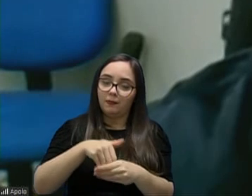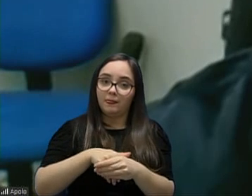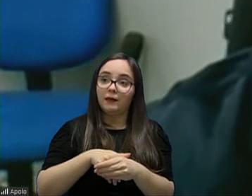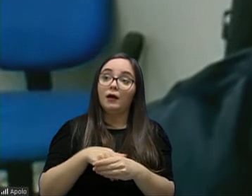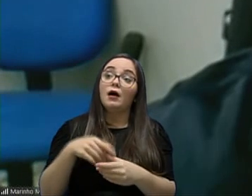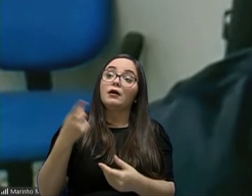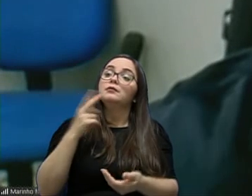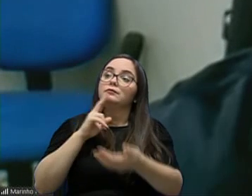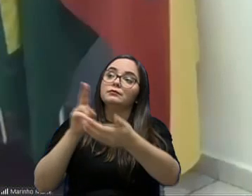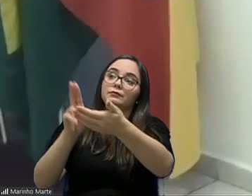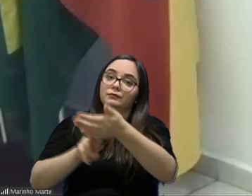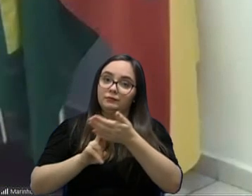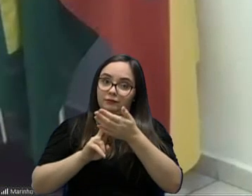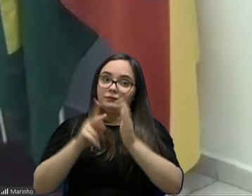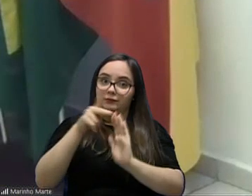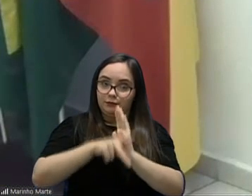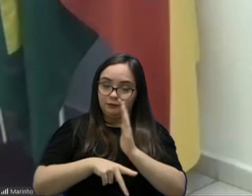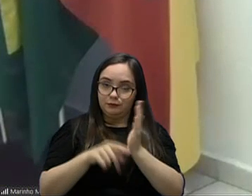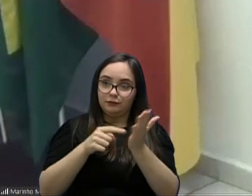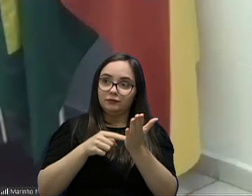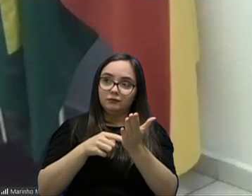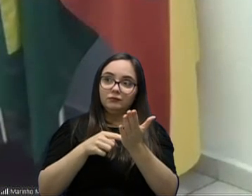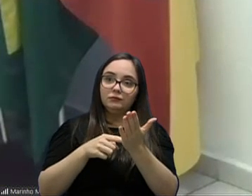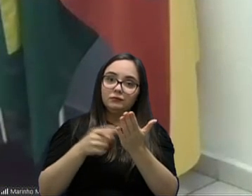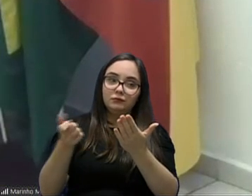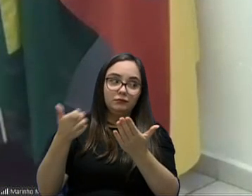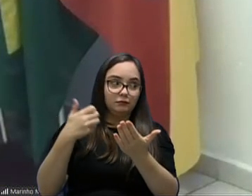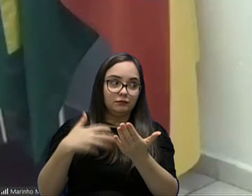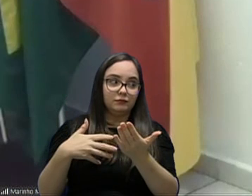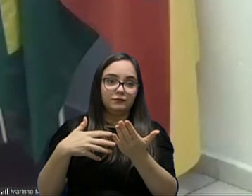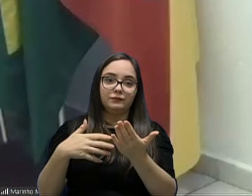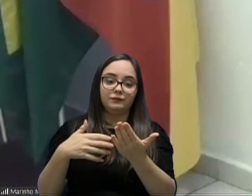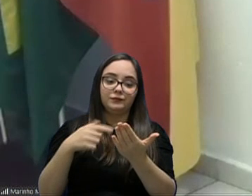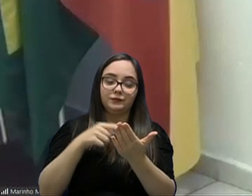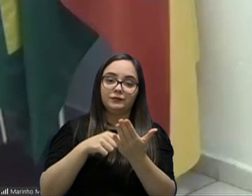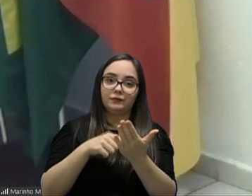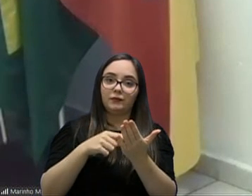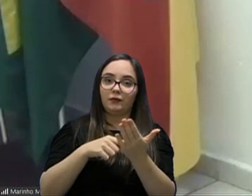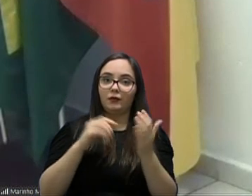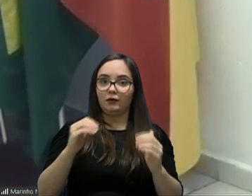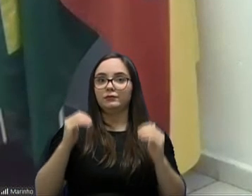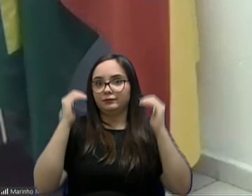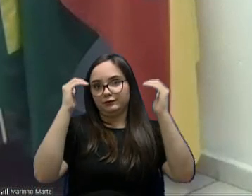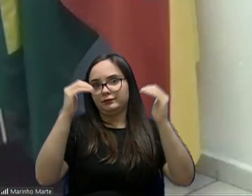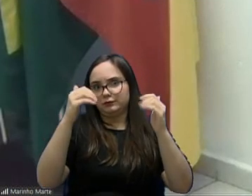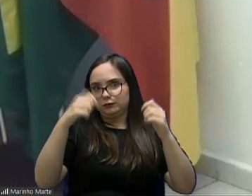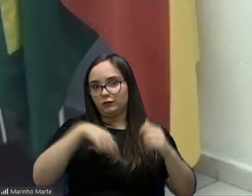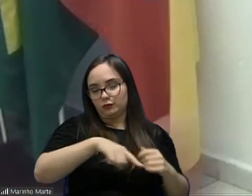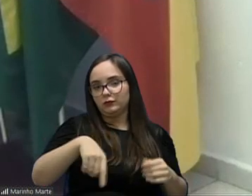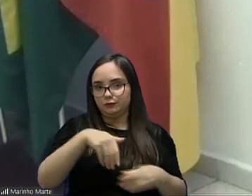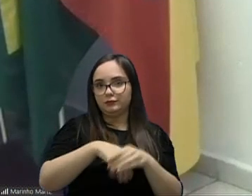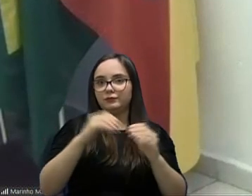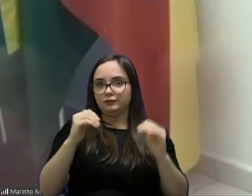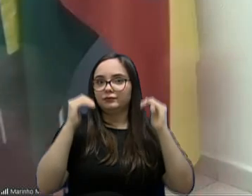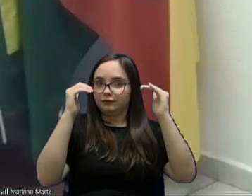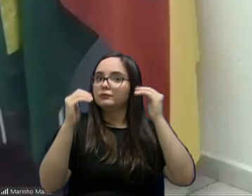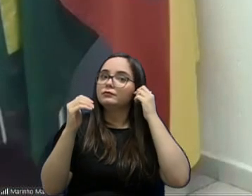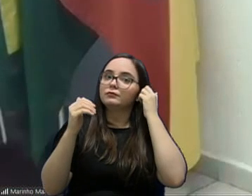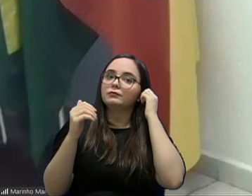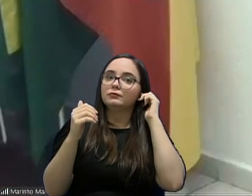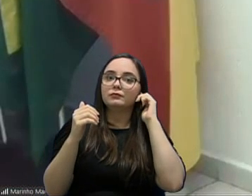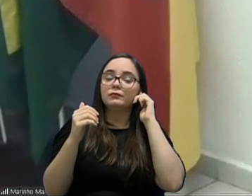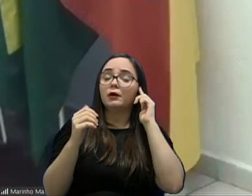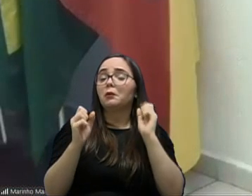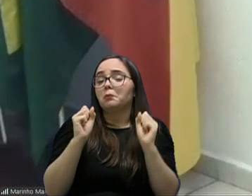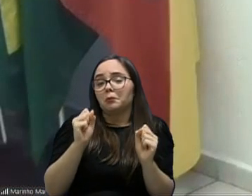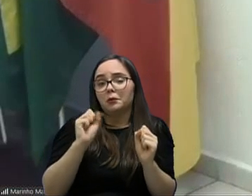enviou. Se o colegiado é soberano na sua decisão, o plenário é soberano, ele estará sujeito a uma eventual